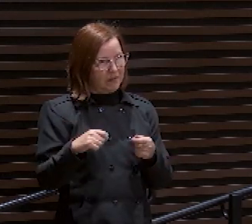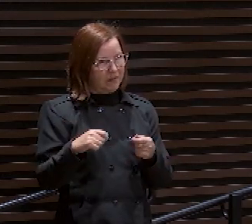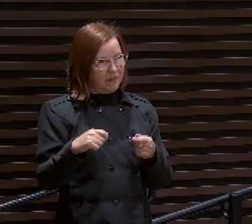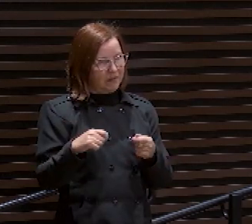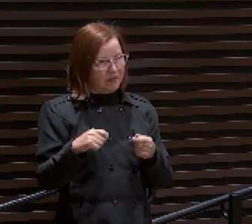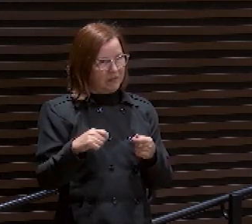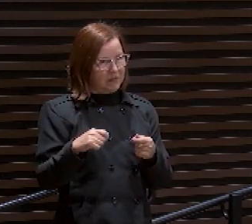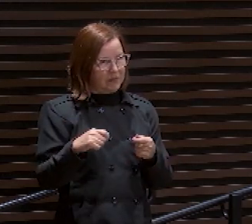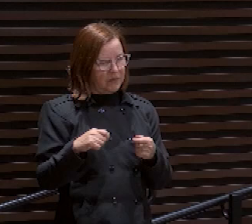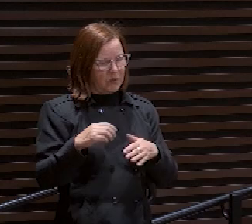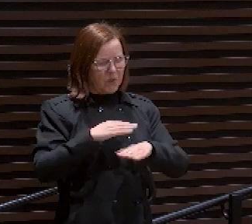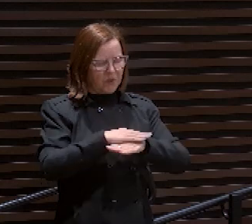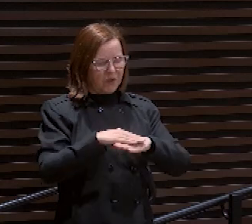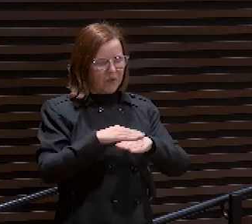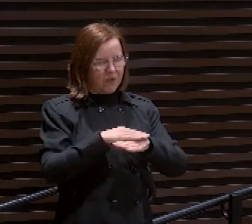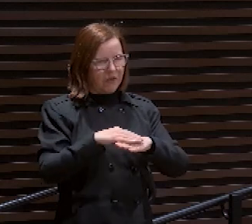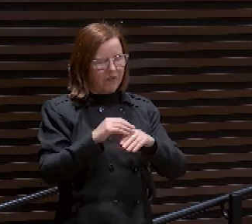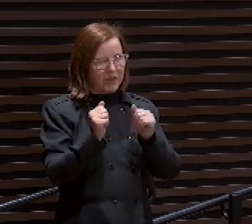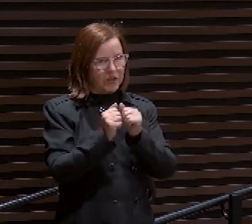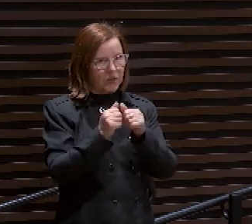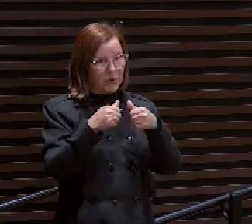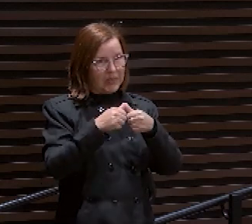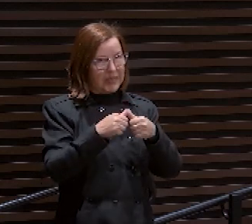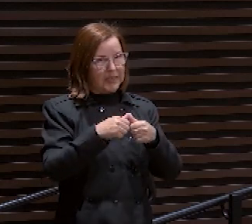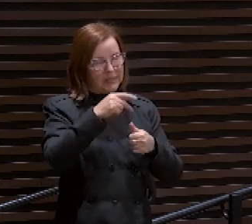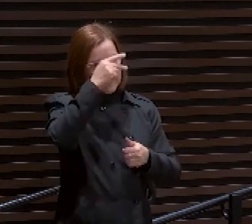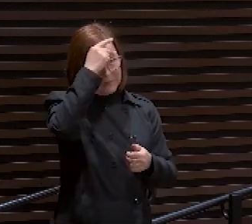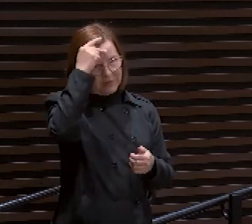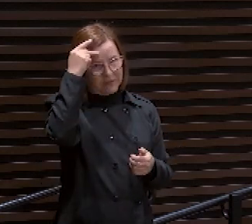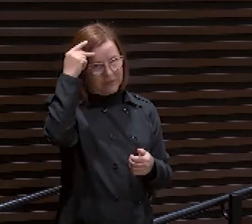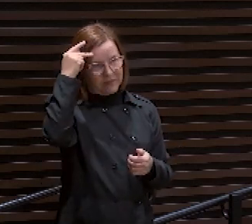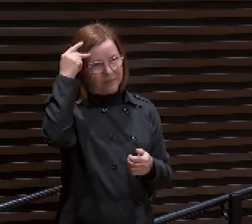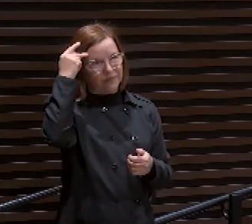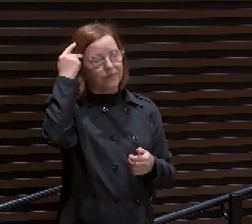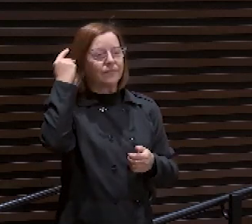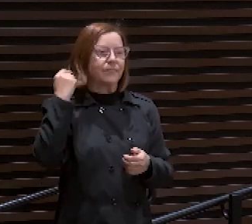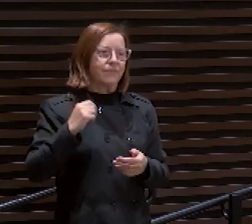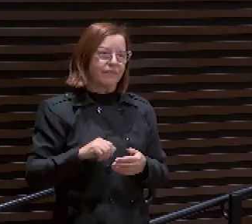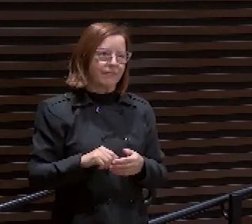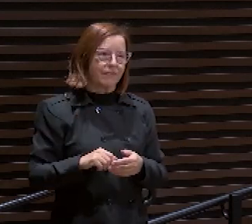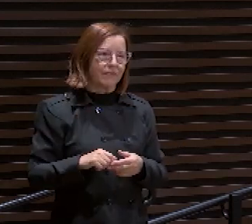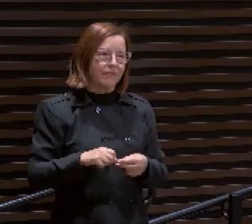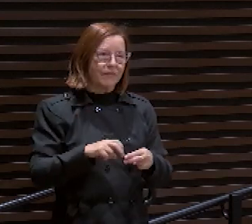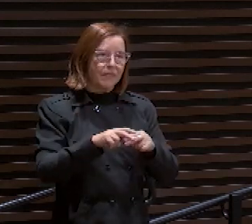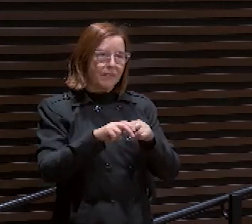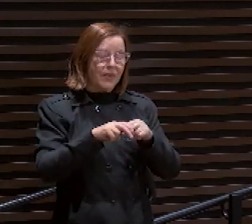retrate. Faça a sua parte pelo poder que há na vida de Cristo.